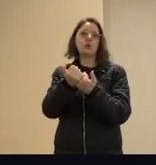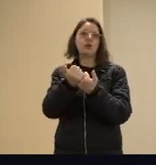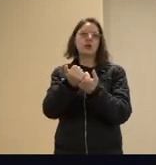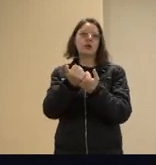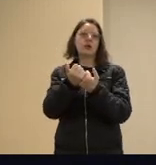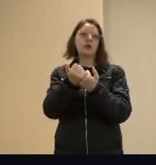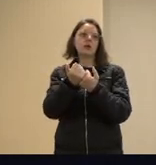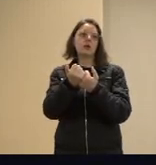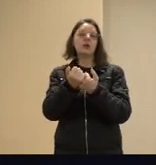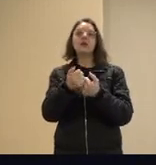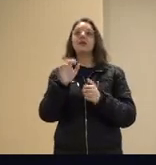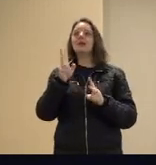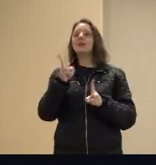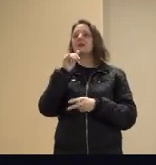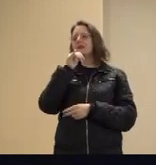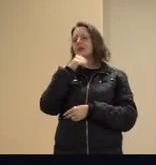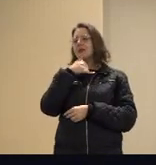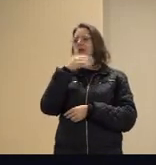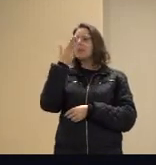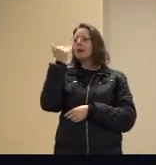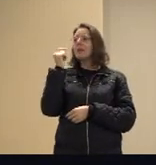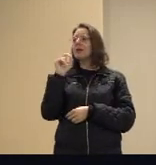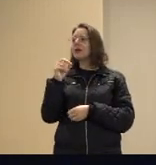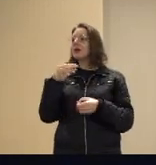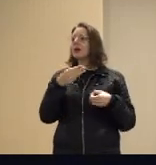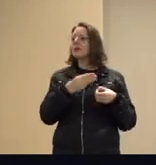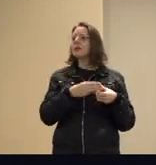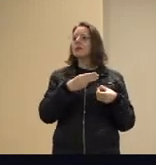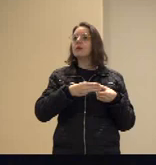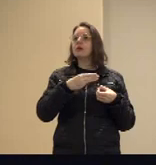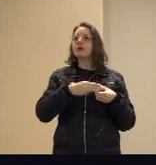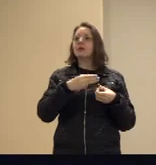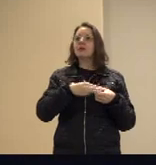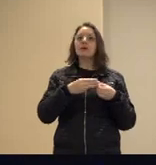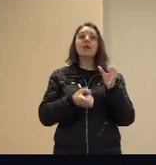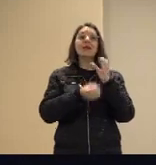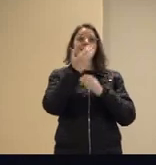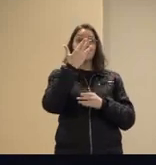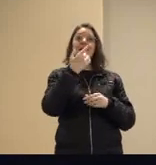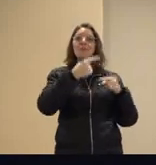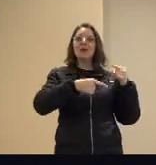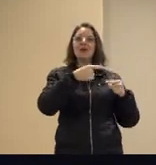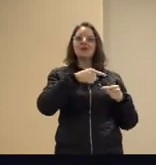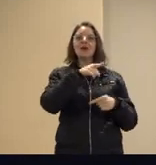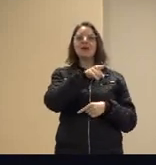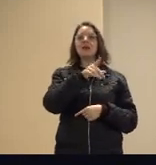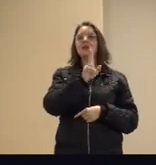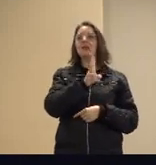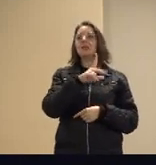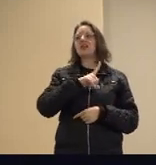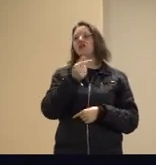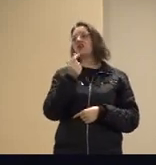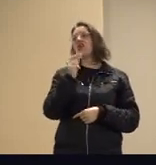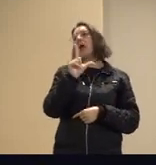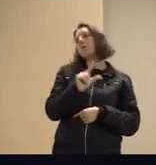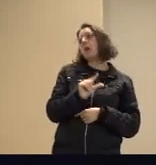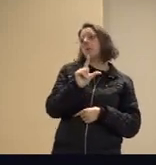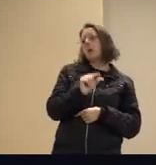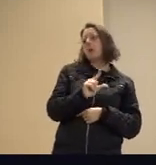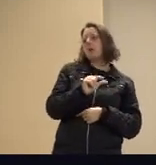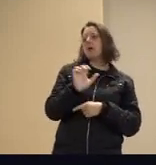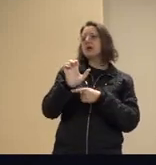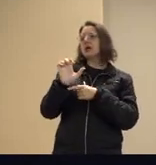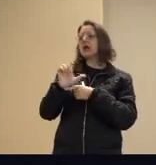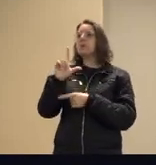sempre fico triste é saber que o município que executa a política, ele sempre tem menos recurso. O Estado tem um